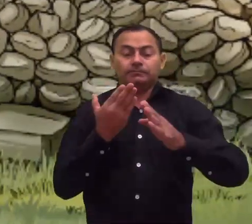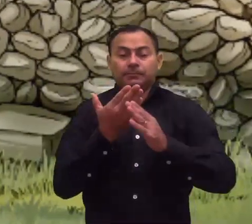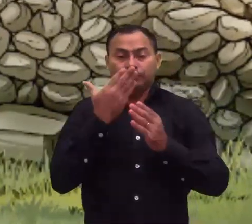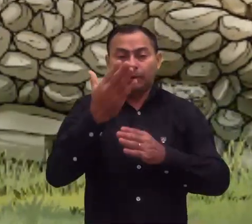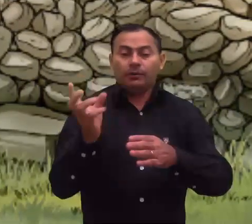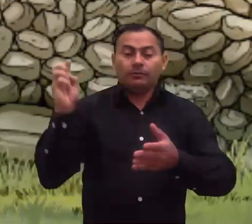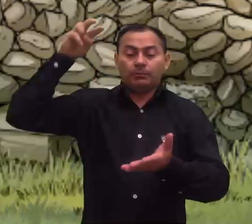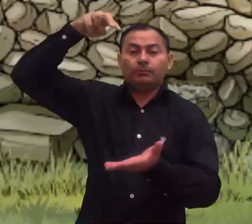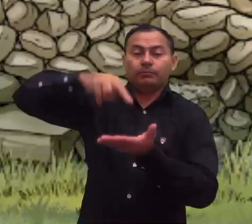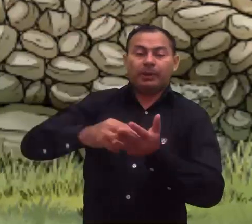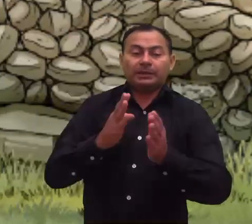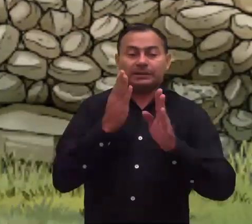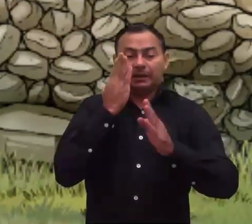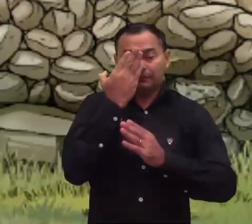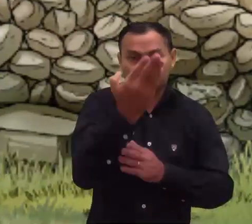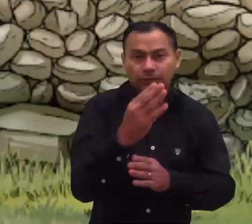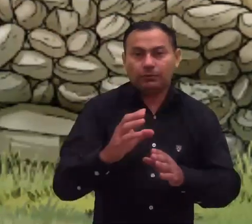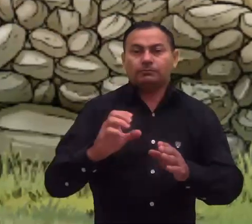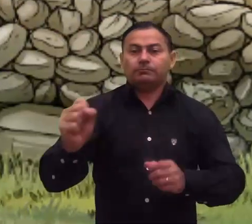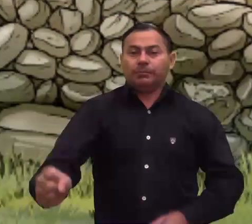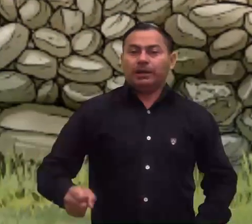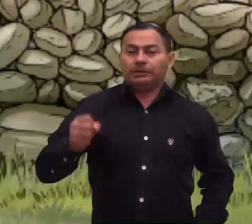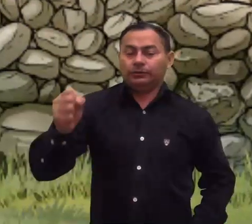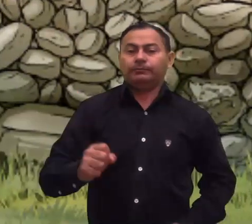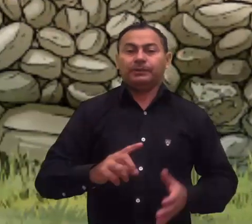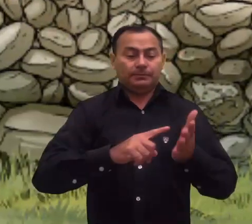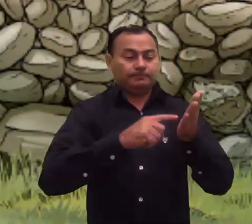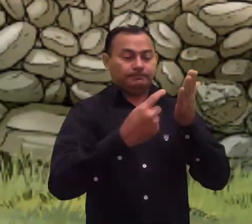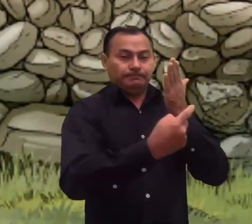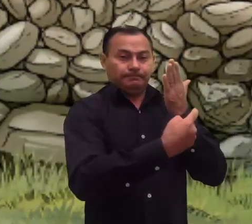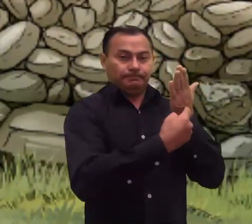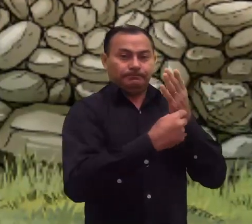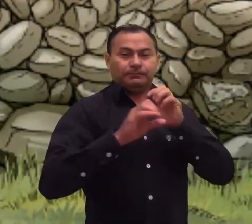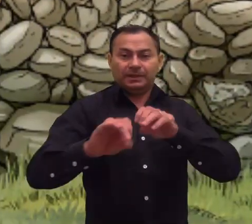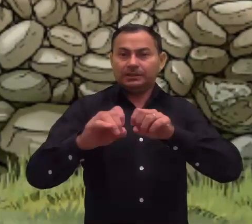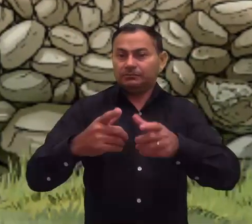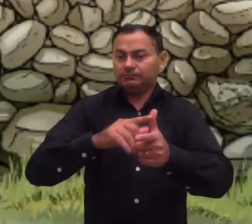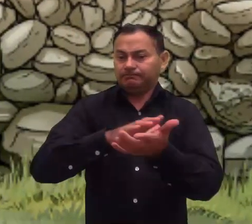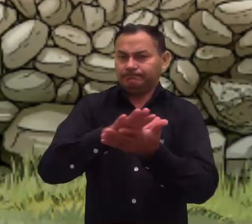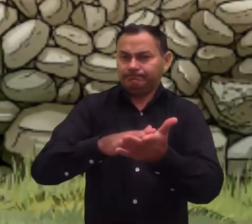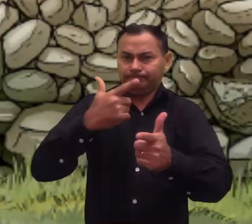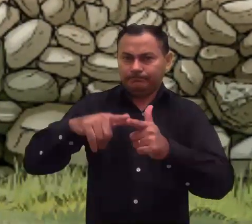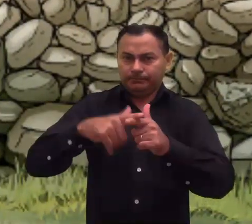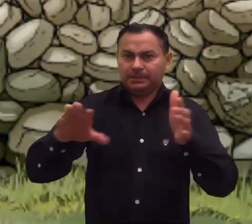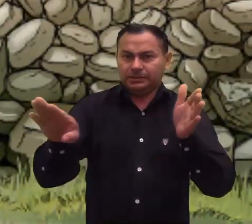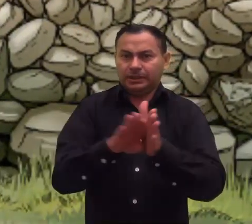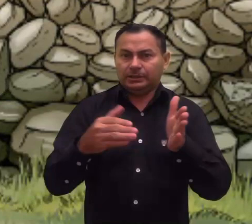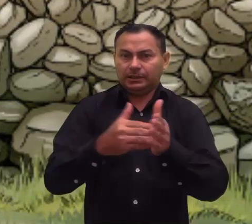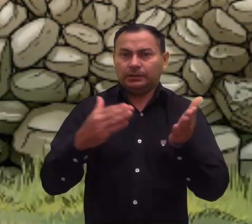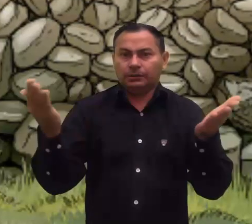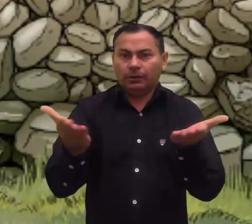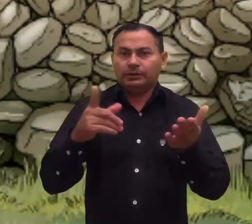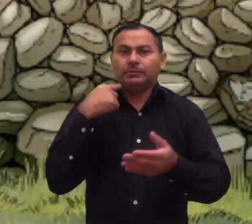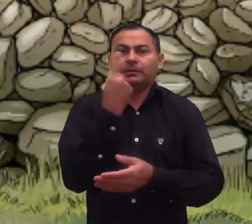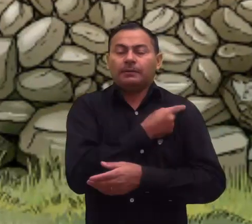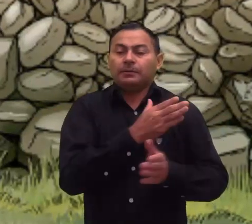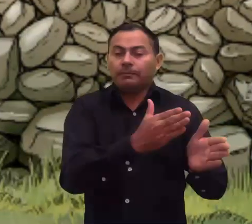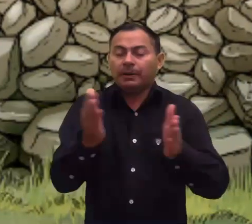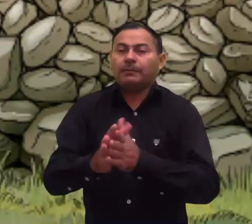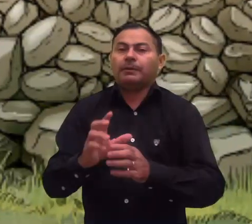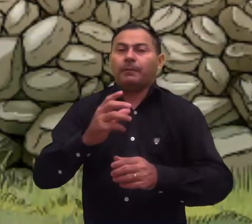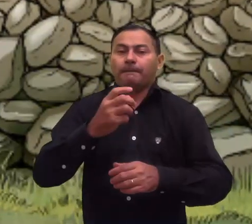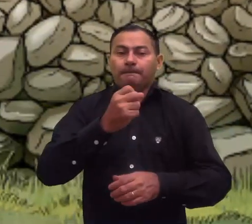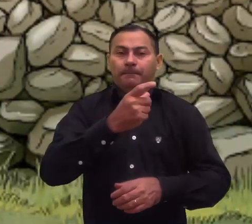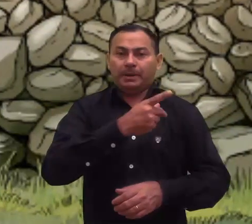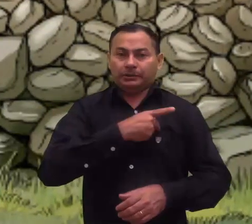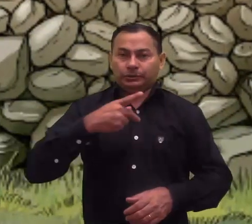a não ser que passasse por cima dele. Esta linda metáfora ensina que não há problema que chegue até nós que não tenha